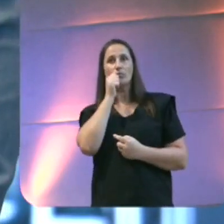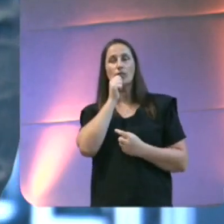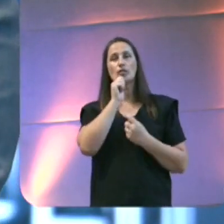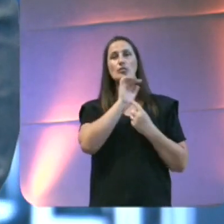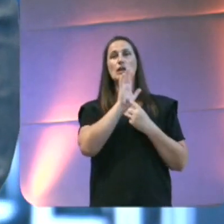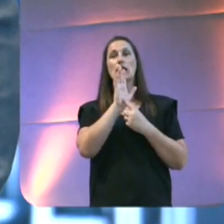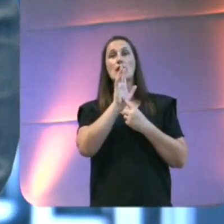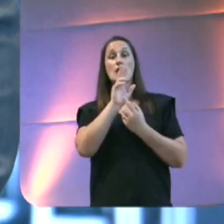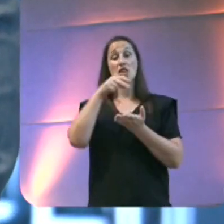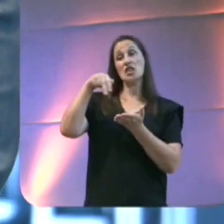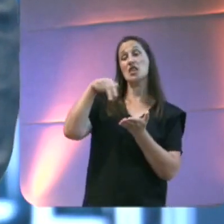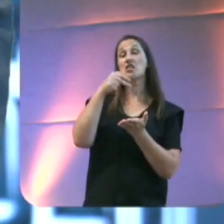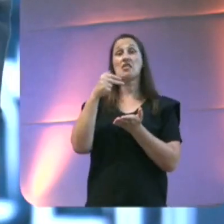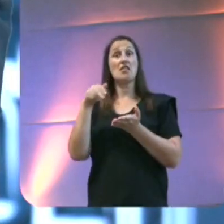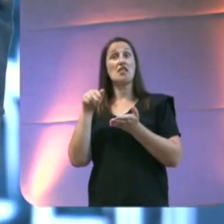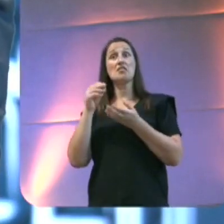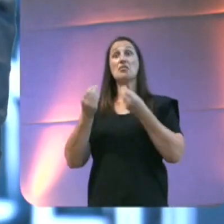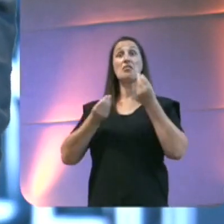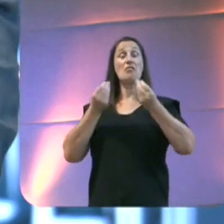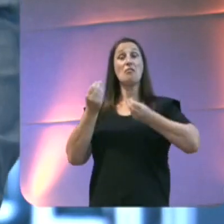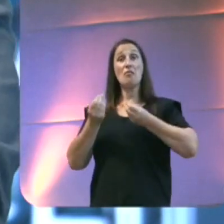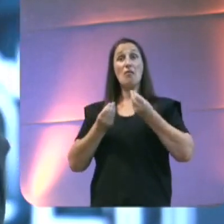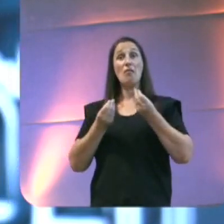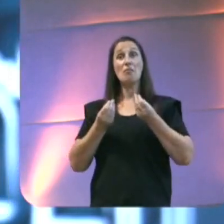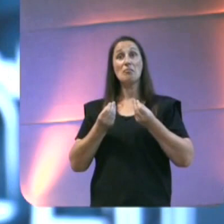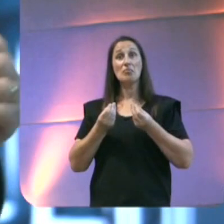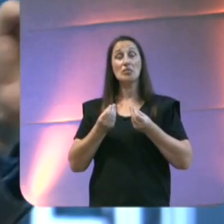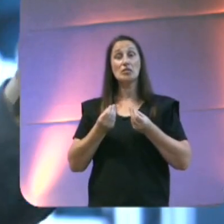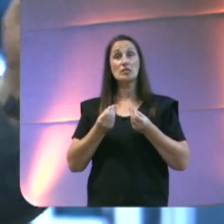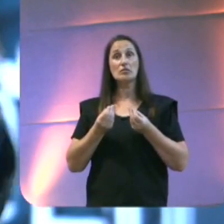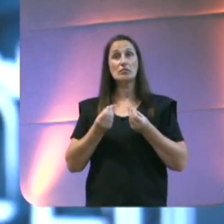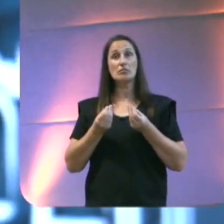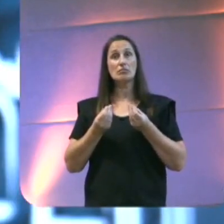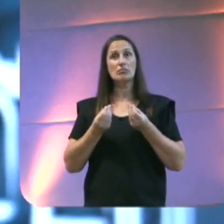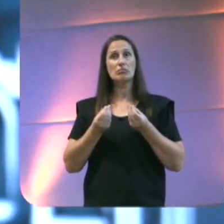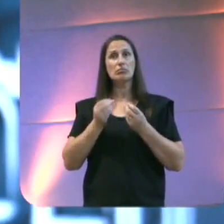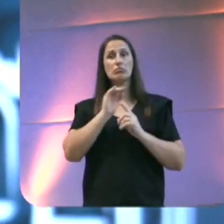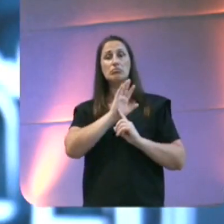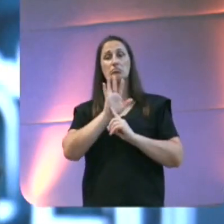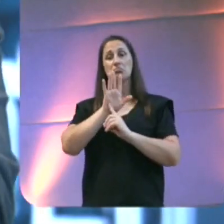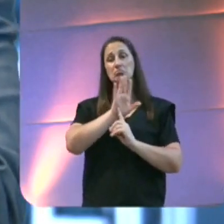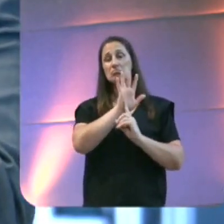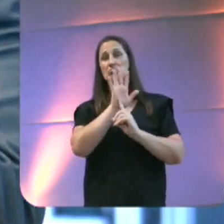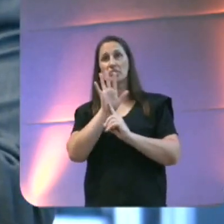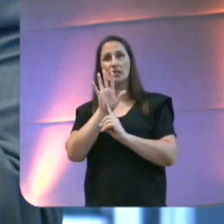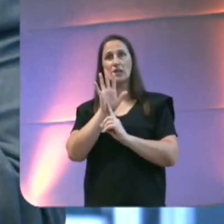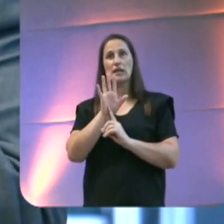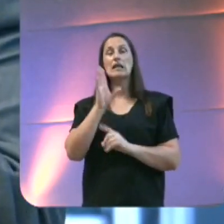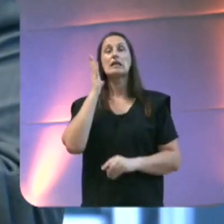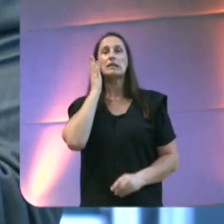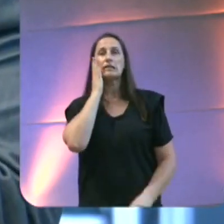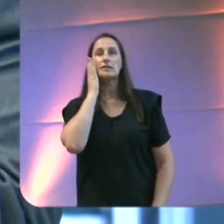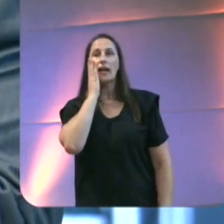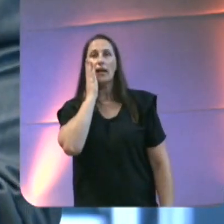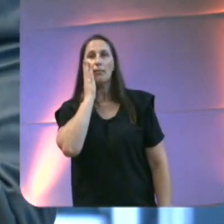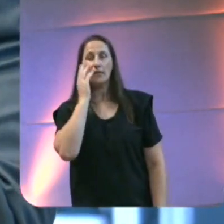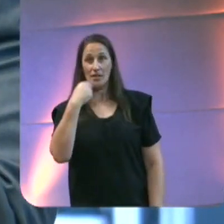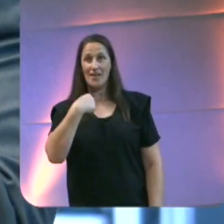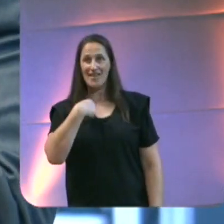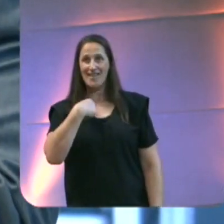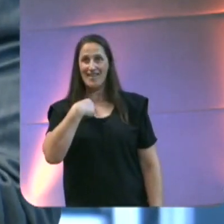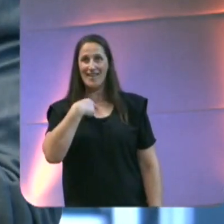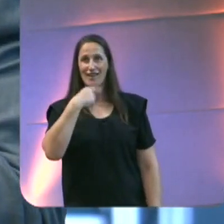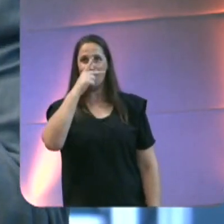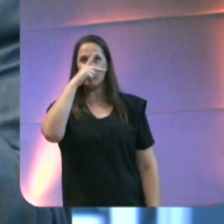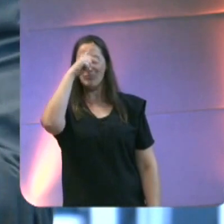tipo de dança, não é? É incrível, a gente fala assim, como é que vai dançar com essa lamparina? Eu vi isso na Índia, teve lá um momento,